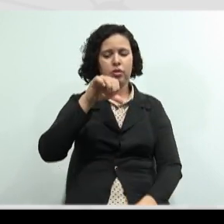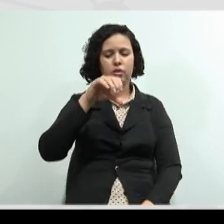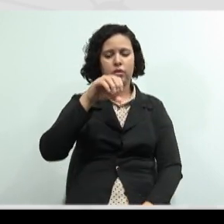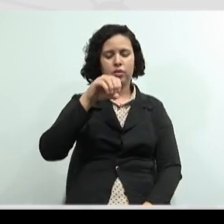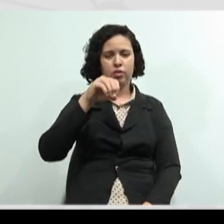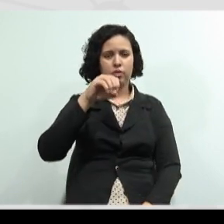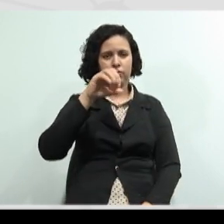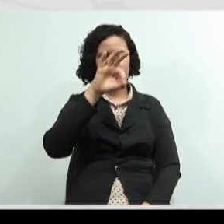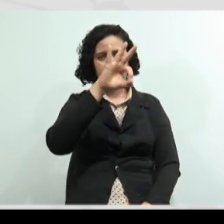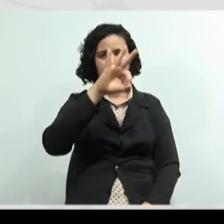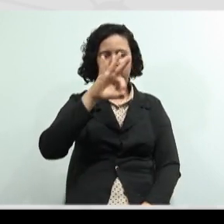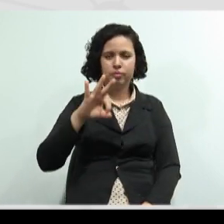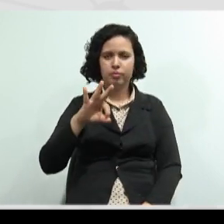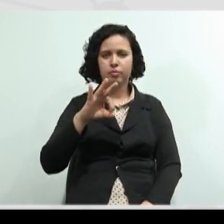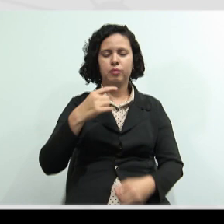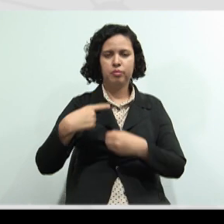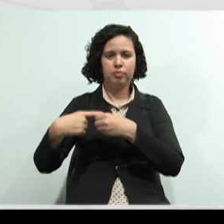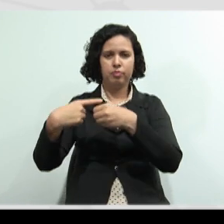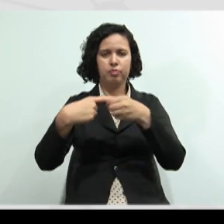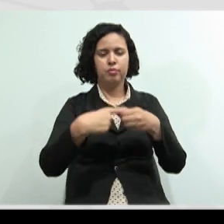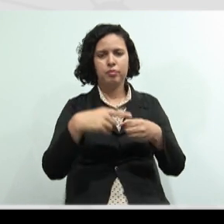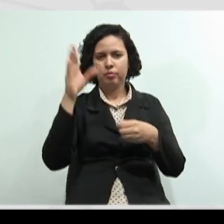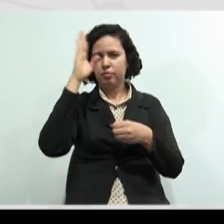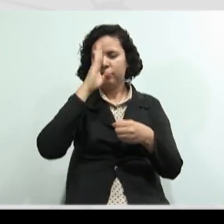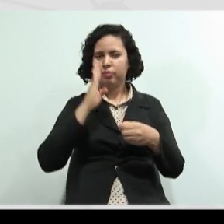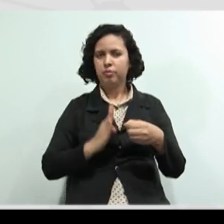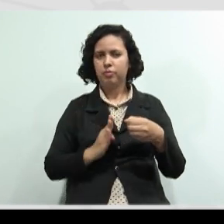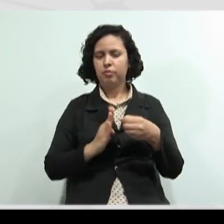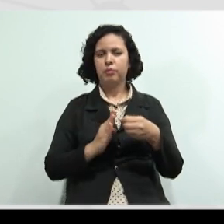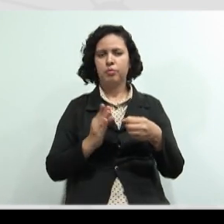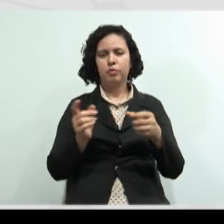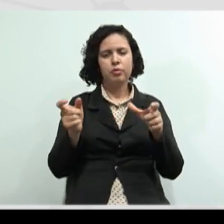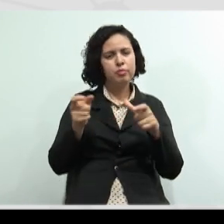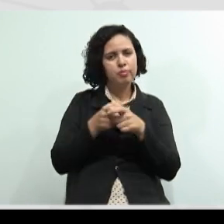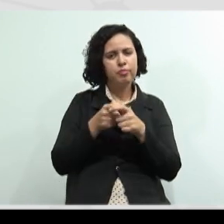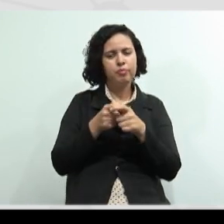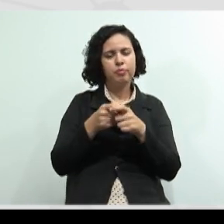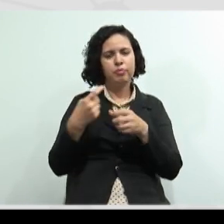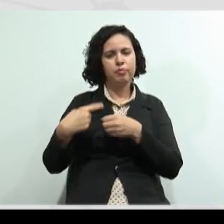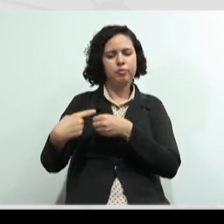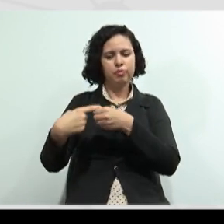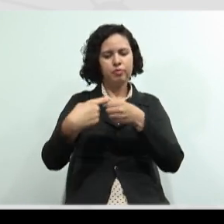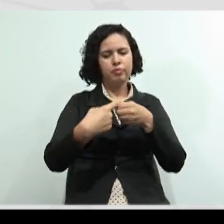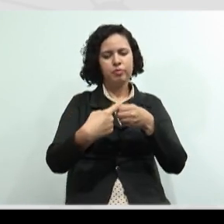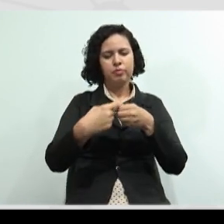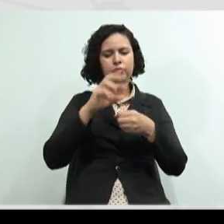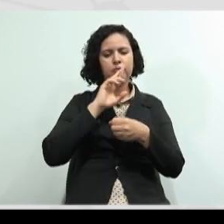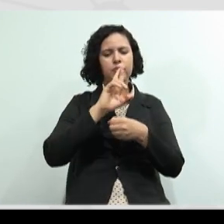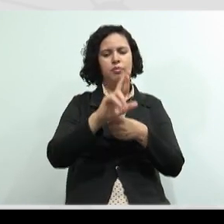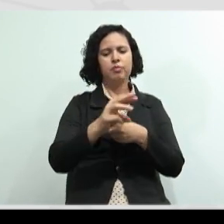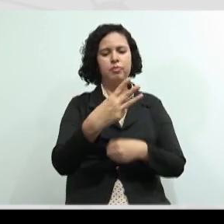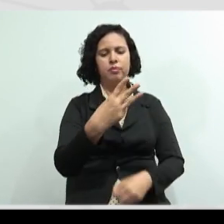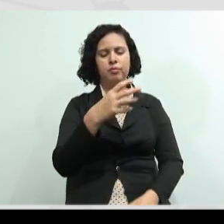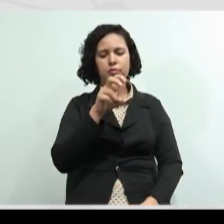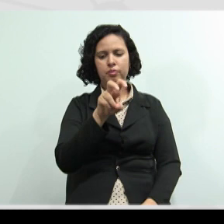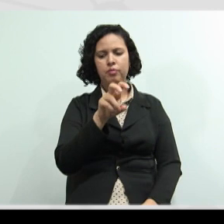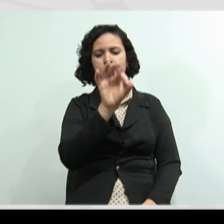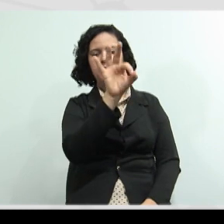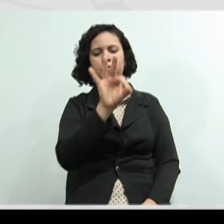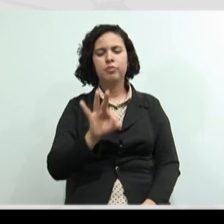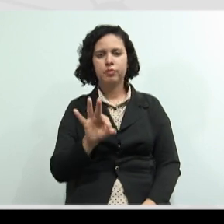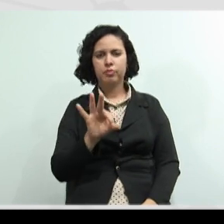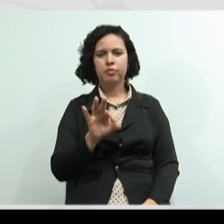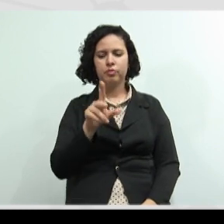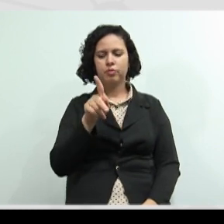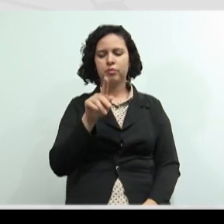com até 20 mil habitantes, ou seja, os menores municípios. Responde por 35% do Produto Interno Bruto